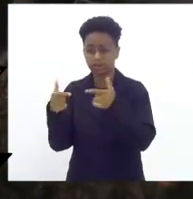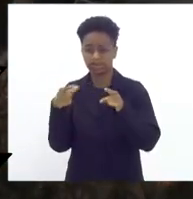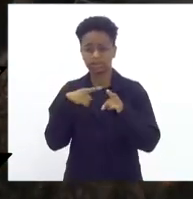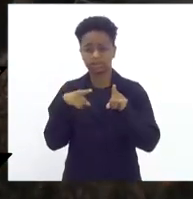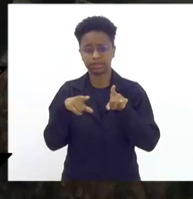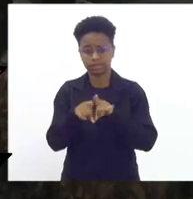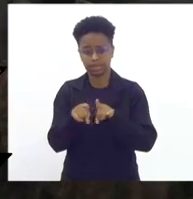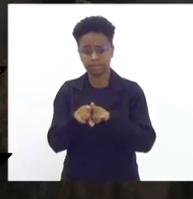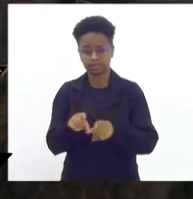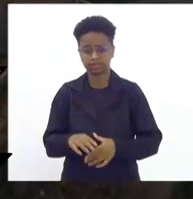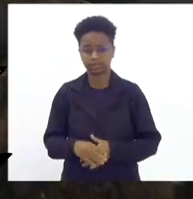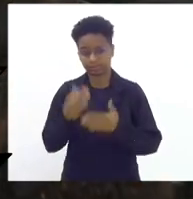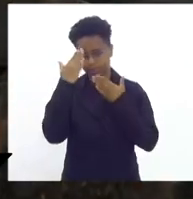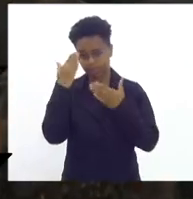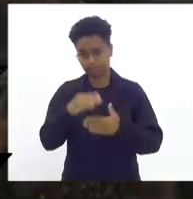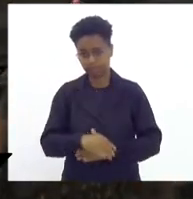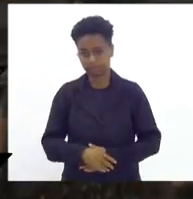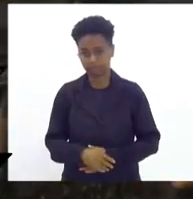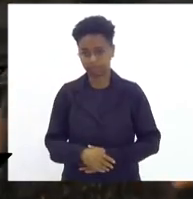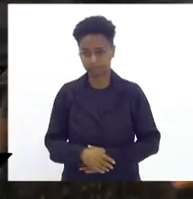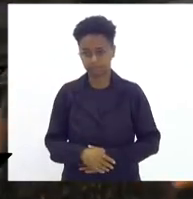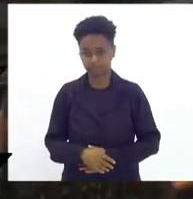tá bom Deputado Muito obrigado